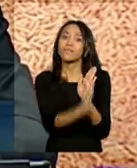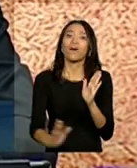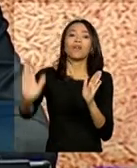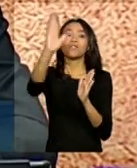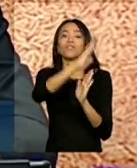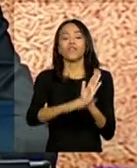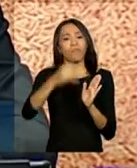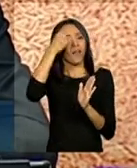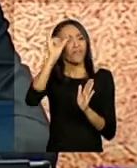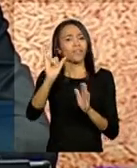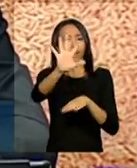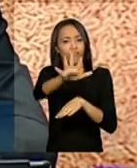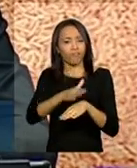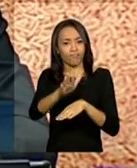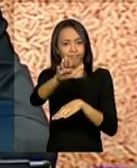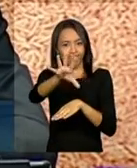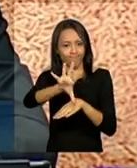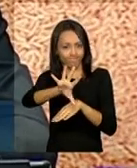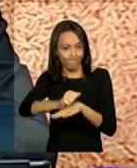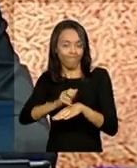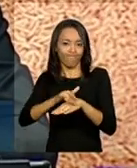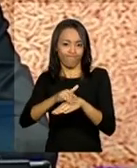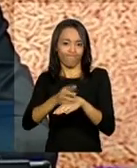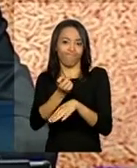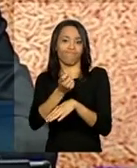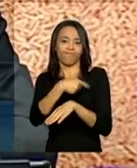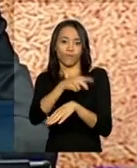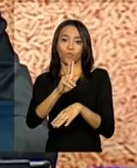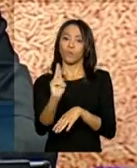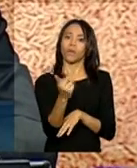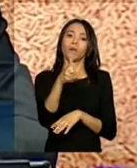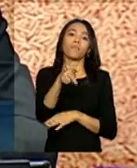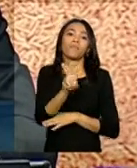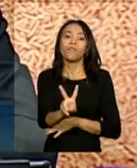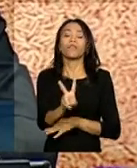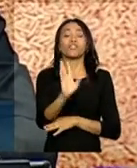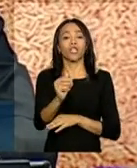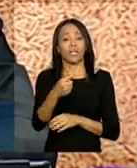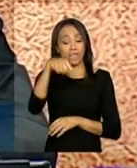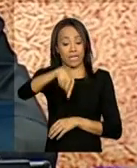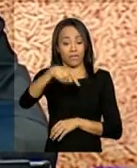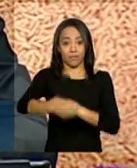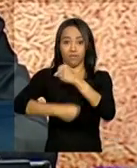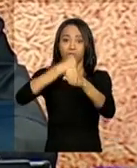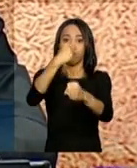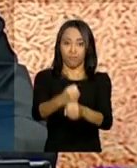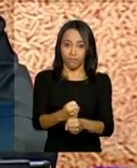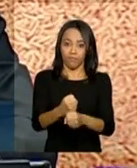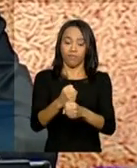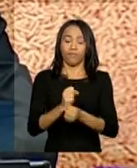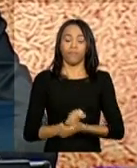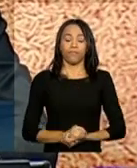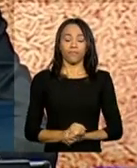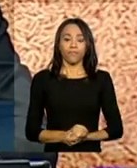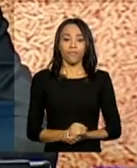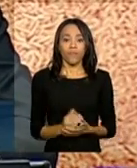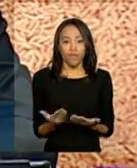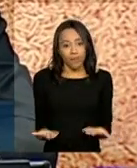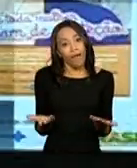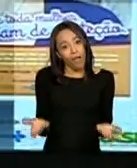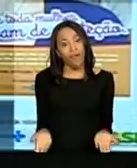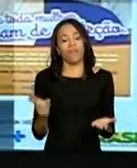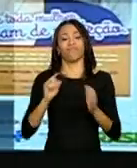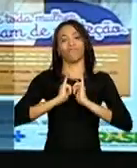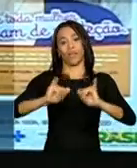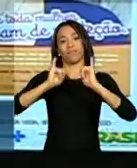para que a gente atinja altas coberturas vacinais já no primeiro ano de vacinação pode passar Então essa é a nossa